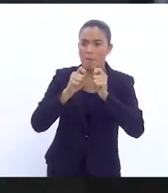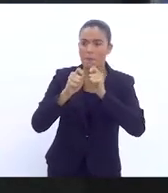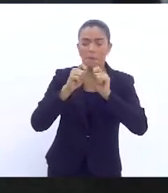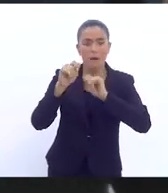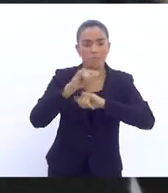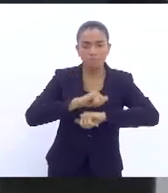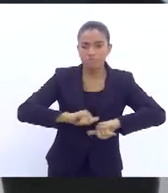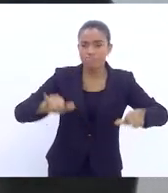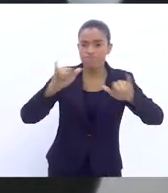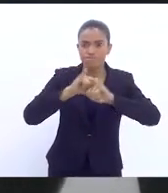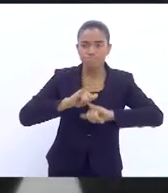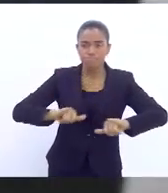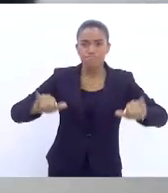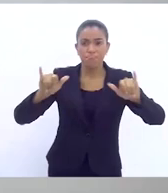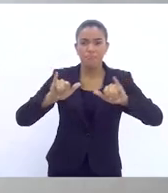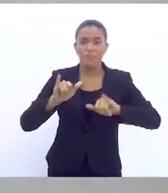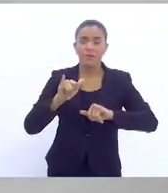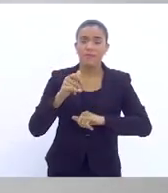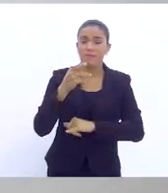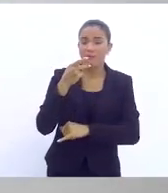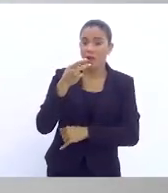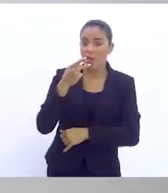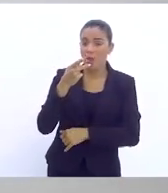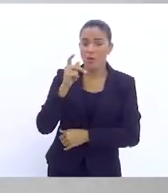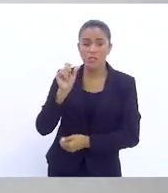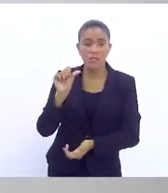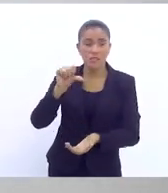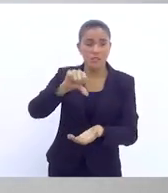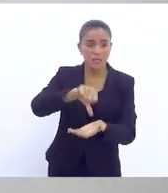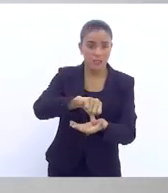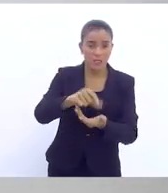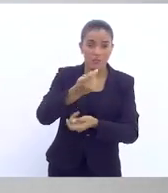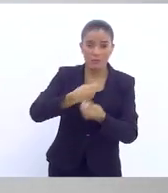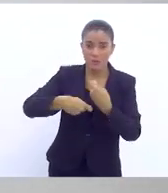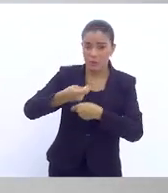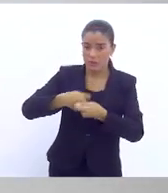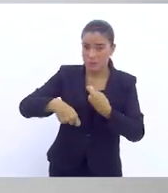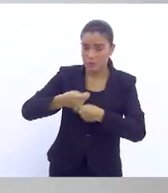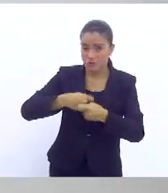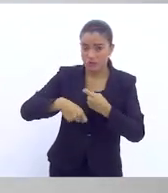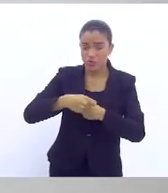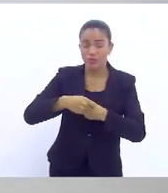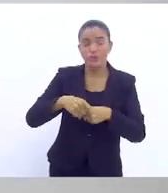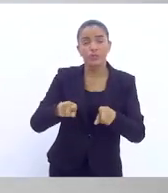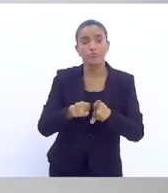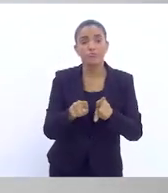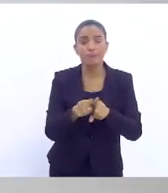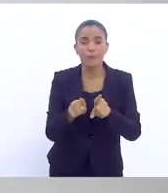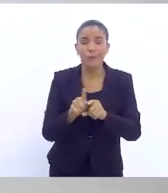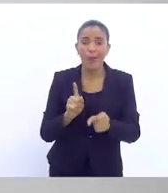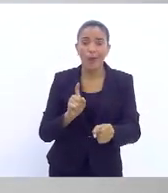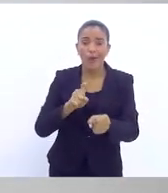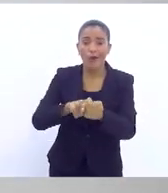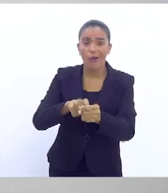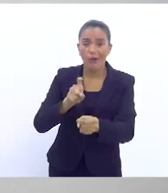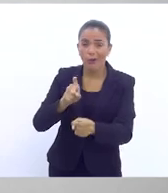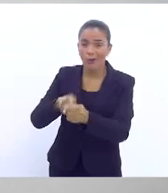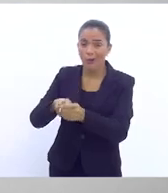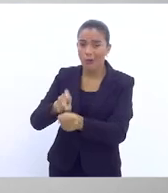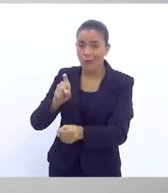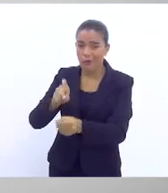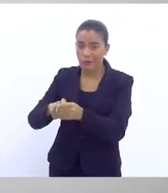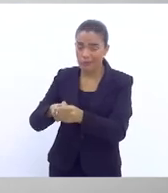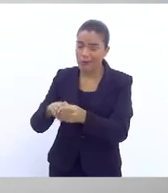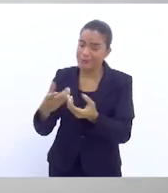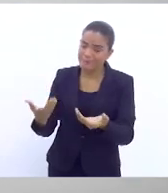aquilo que se chamou de centralização administrativa e convênios com a nossa